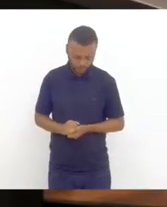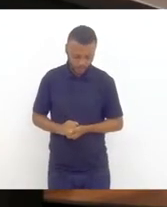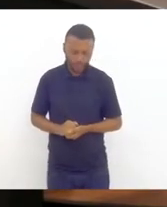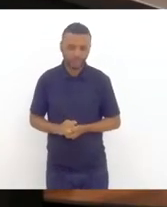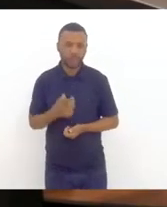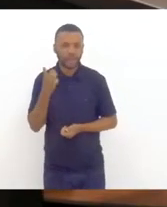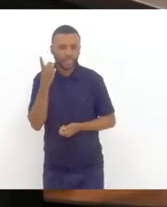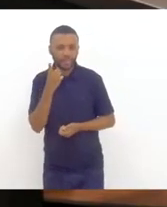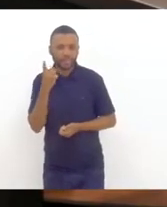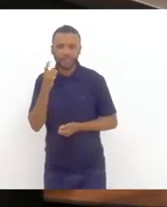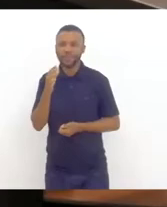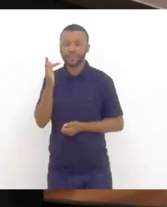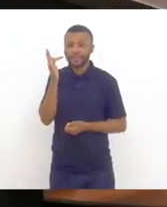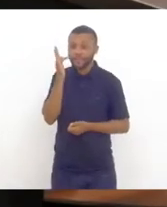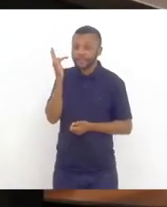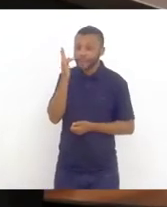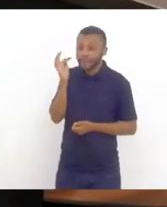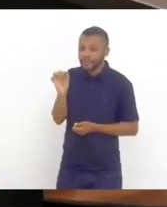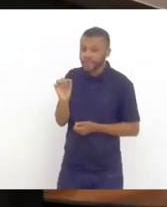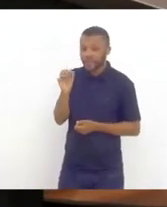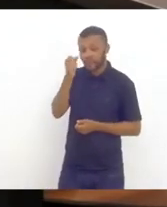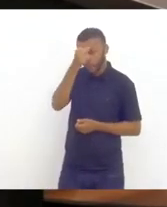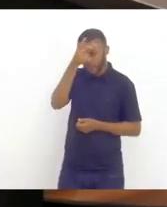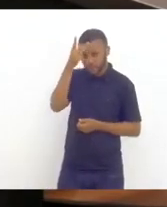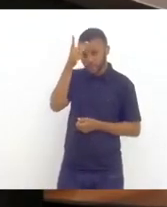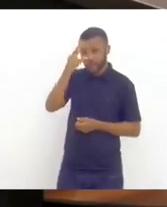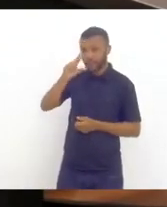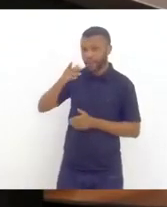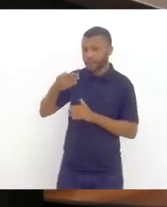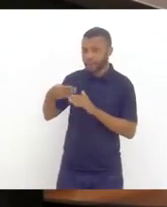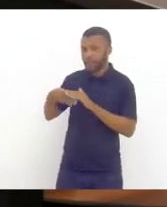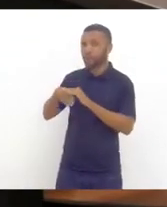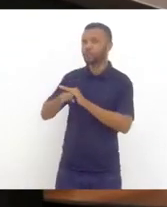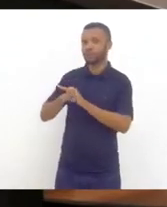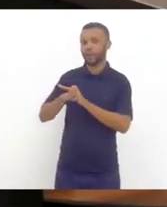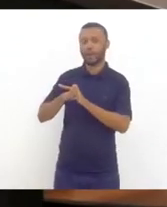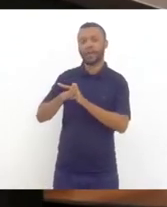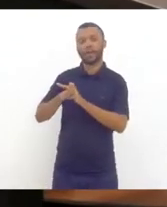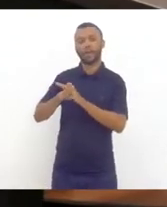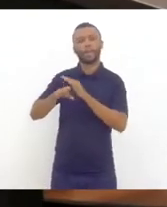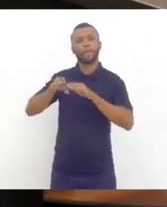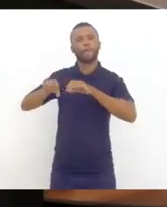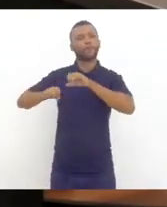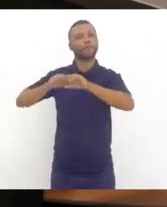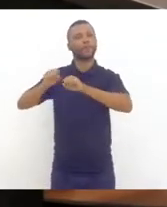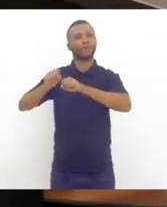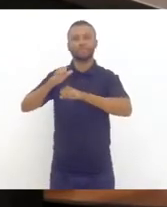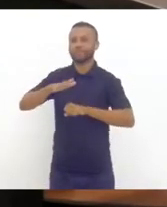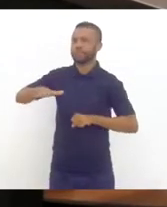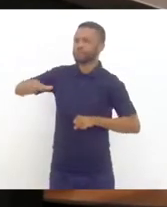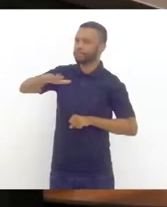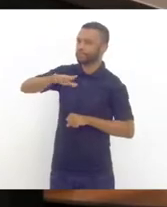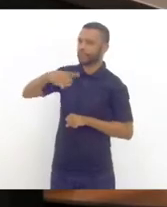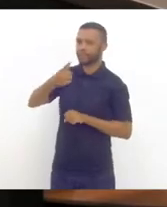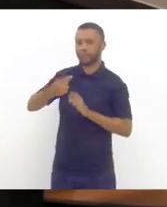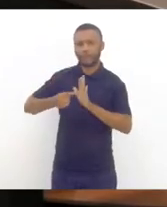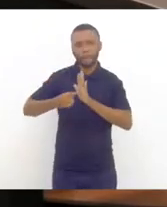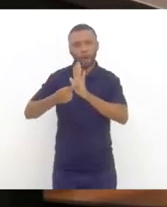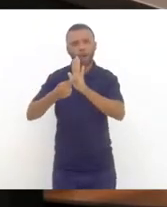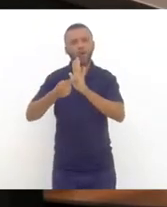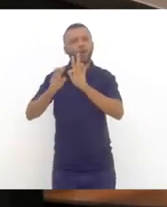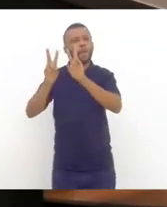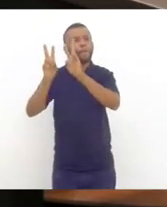deputado Flávio Serafini, que os municípios eles vão passar a se acostumar e correr atrás dos indicadores. A gente está legislando aqui sobre um